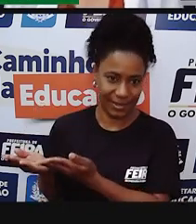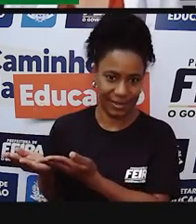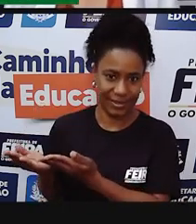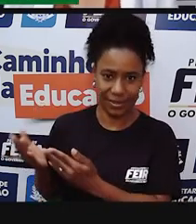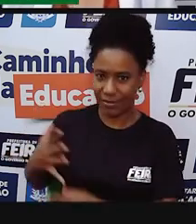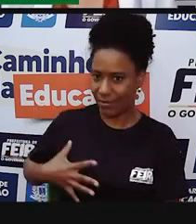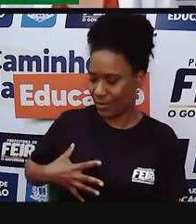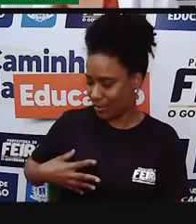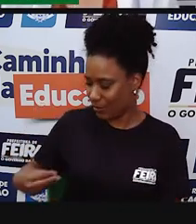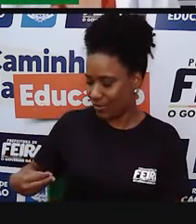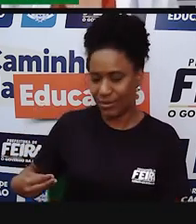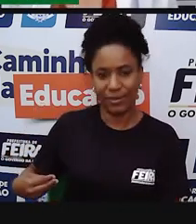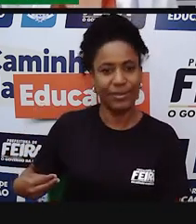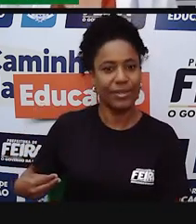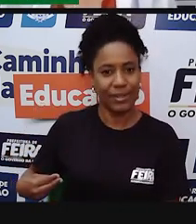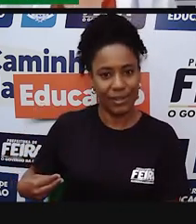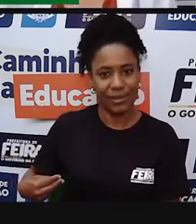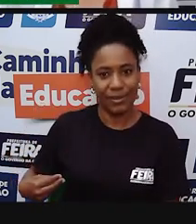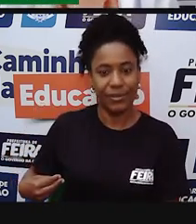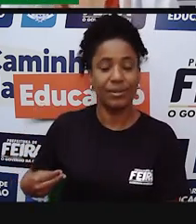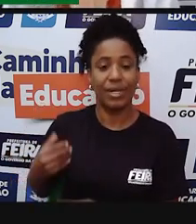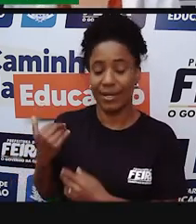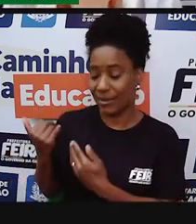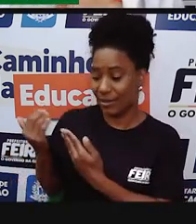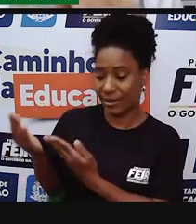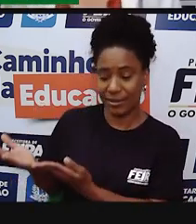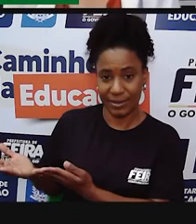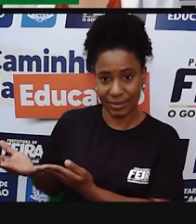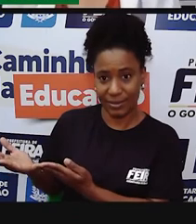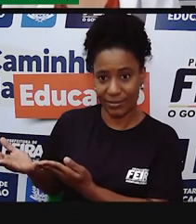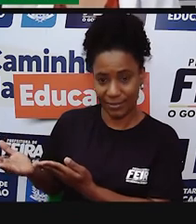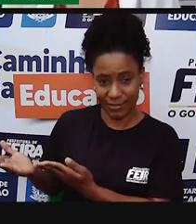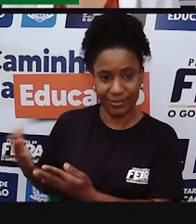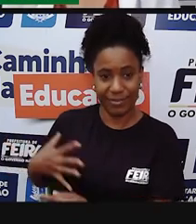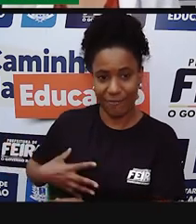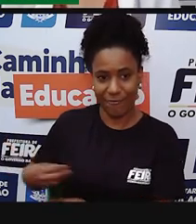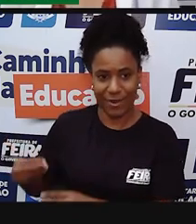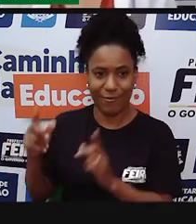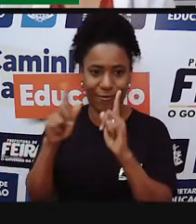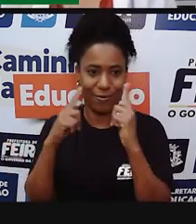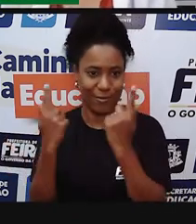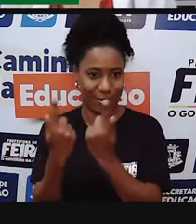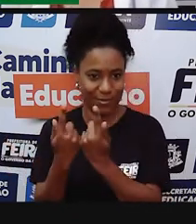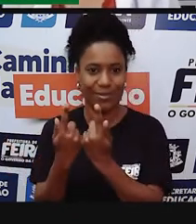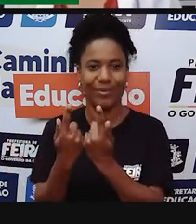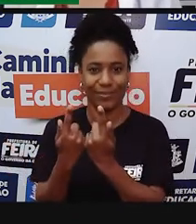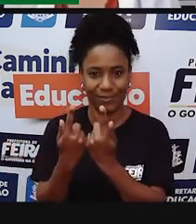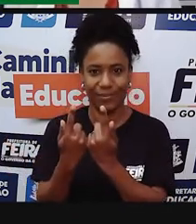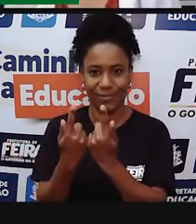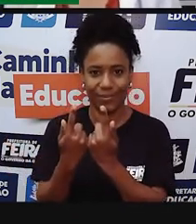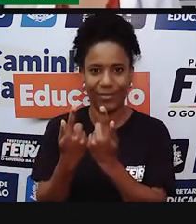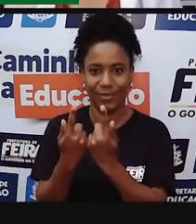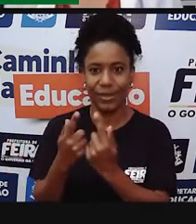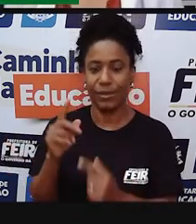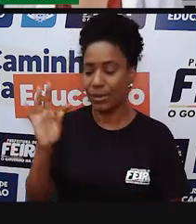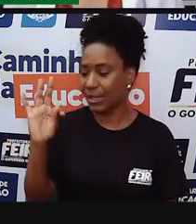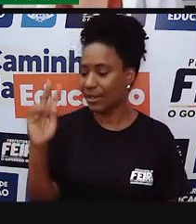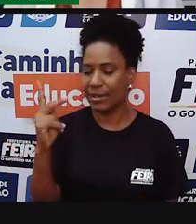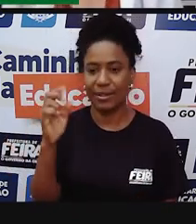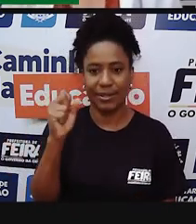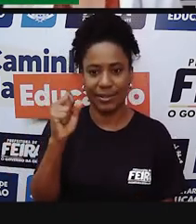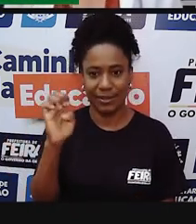são diz porque eu estou me referindo a um grupo de pessoas portanto a frase fica no plural